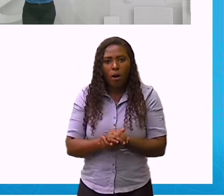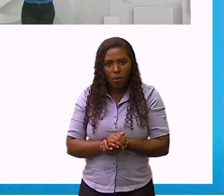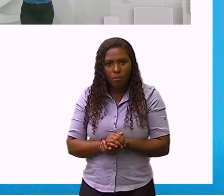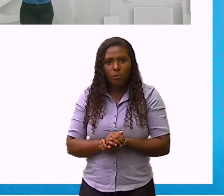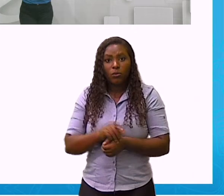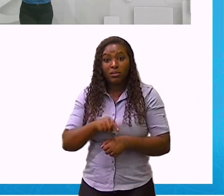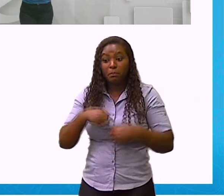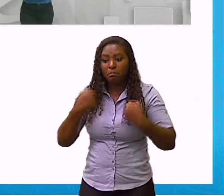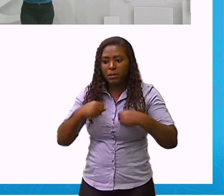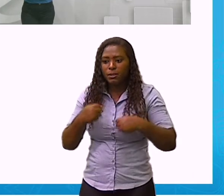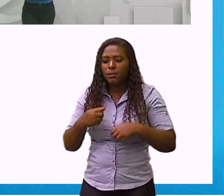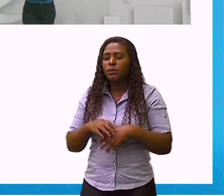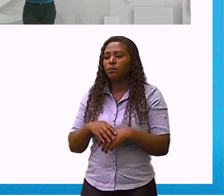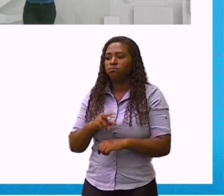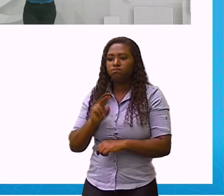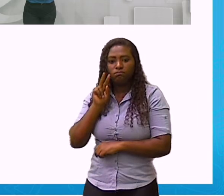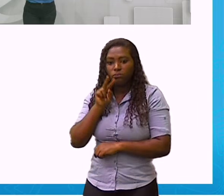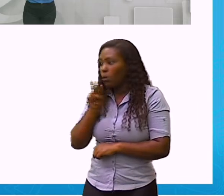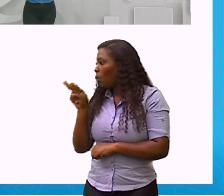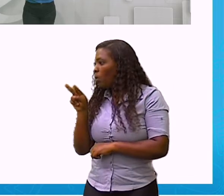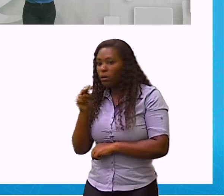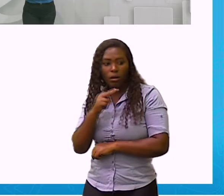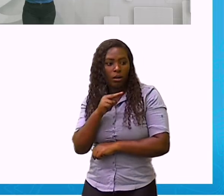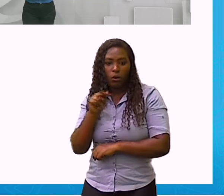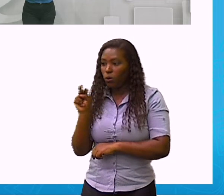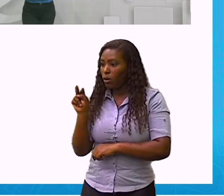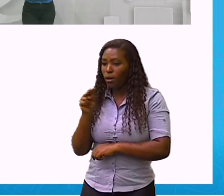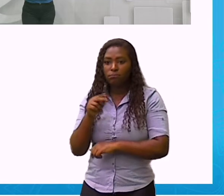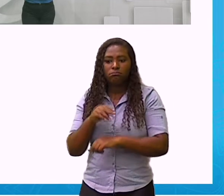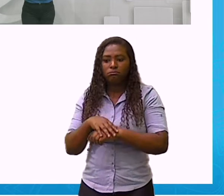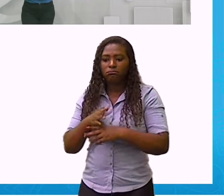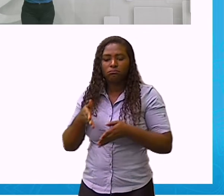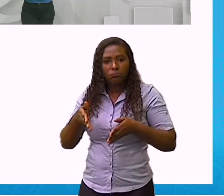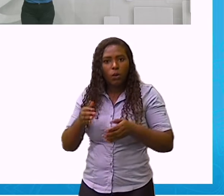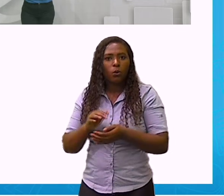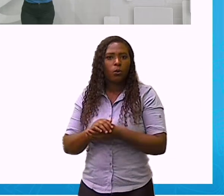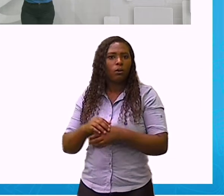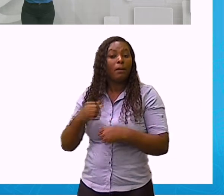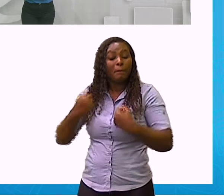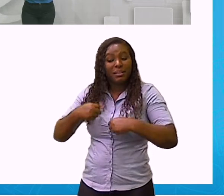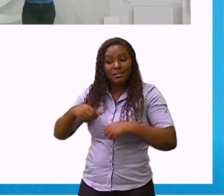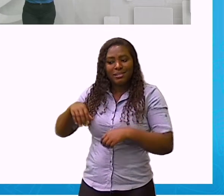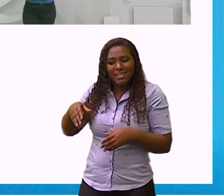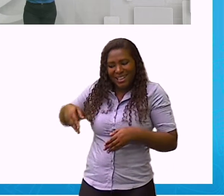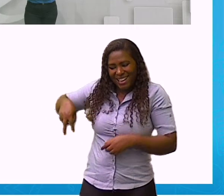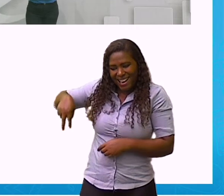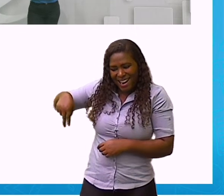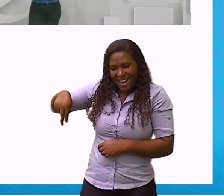na calçada, né? O tempo todo você tem que estar atento.